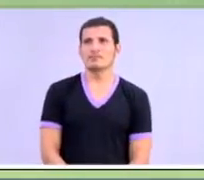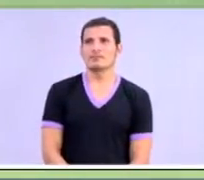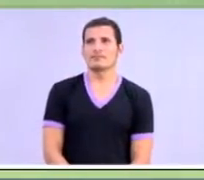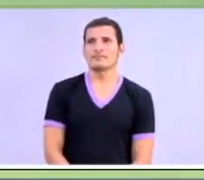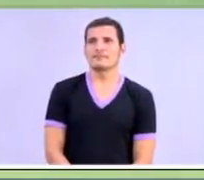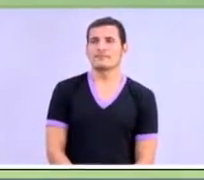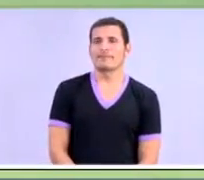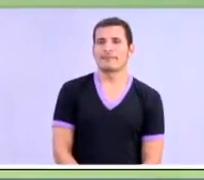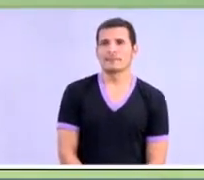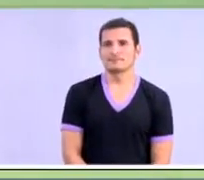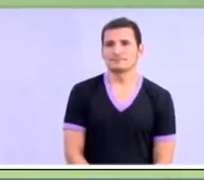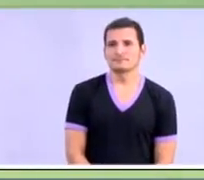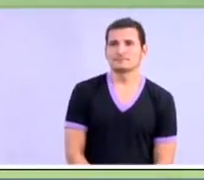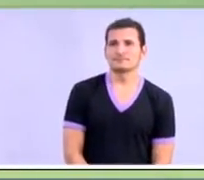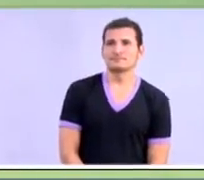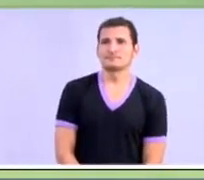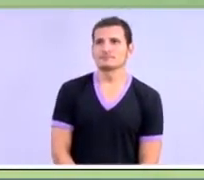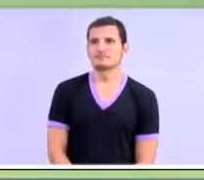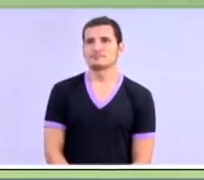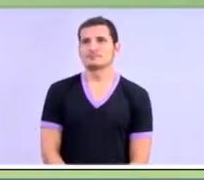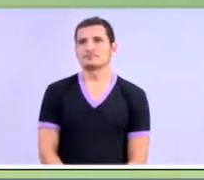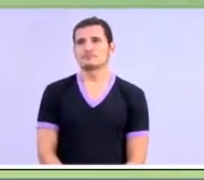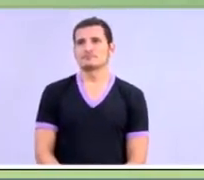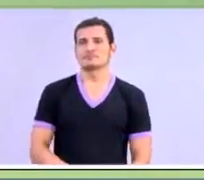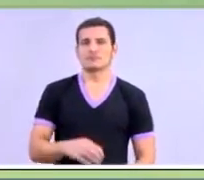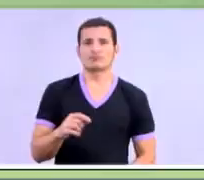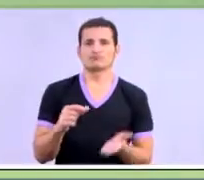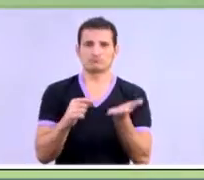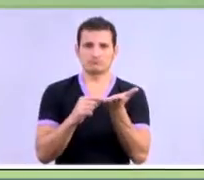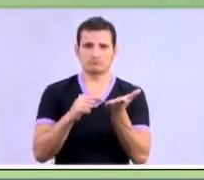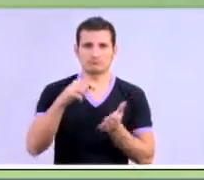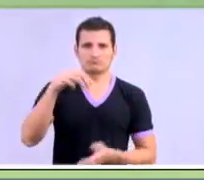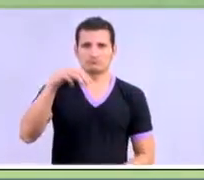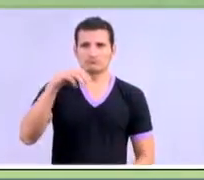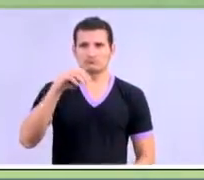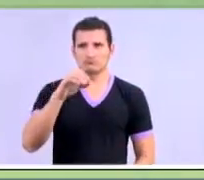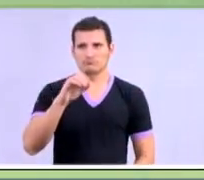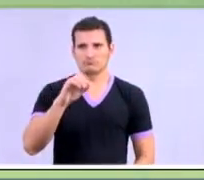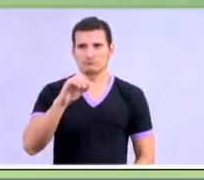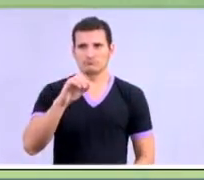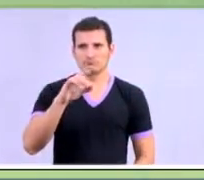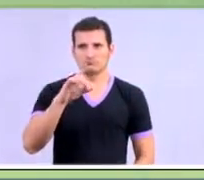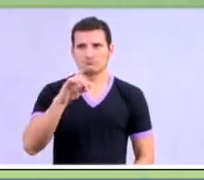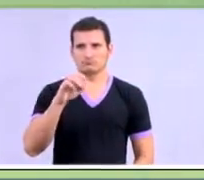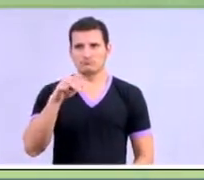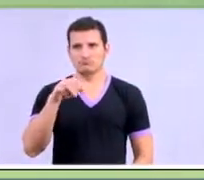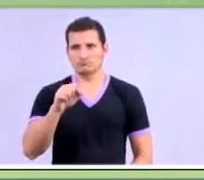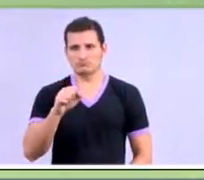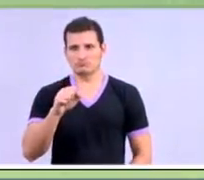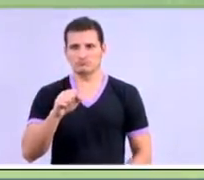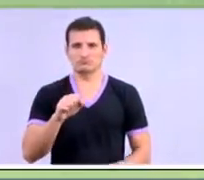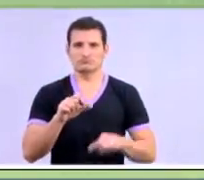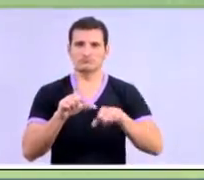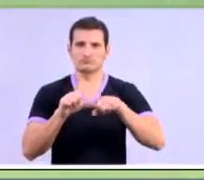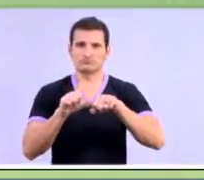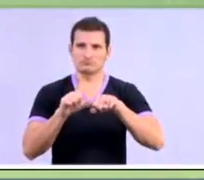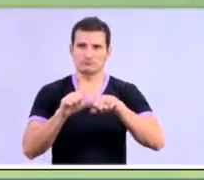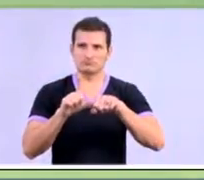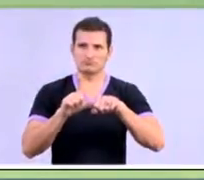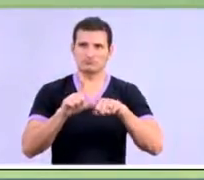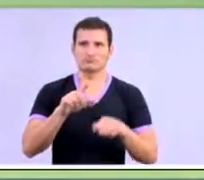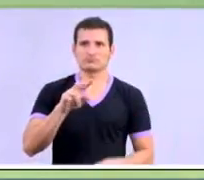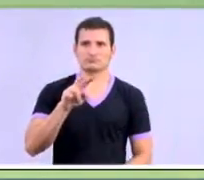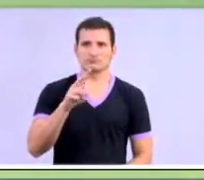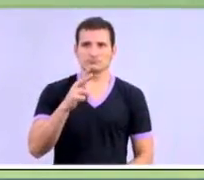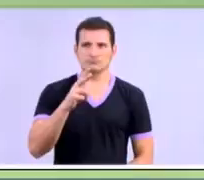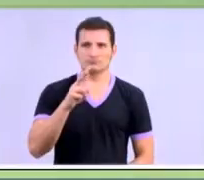Bom, entre eles, né, nós podemos citar modems de comunicação, hubs, switches, pontos